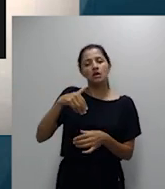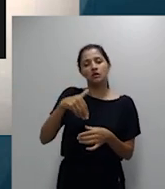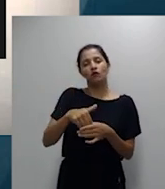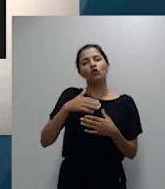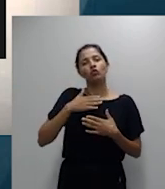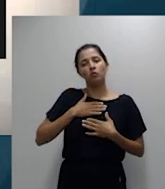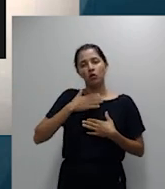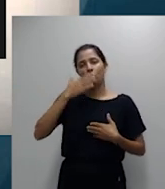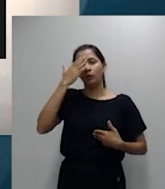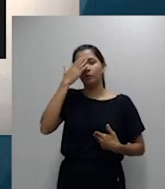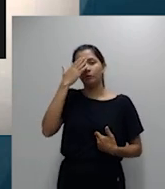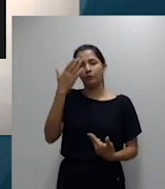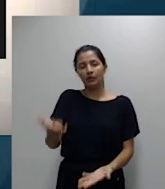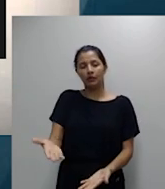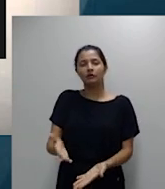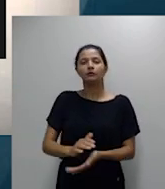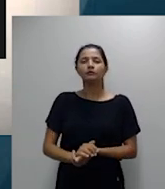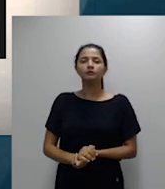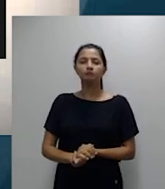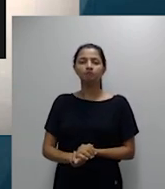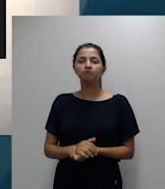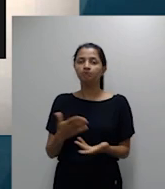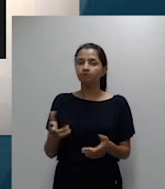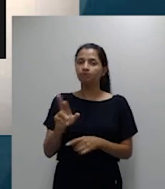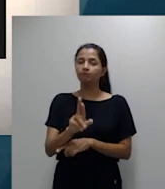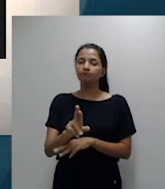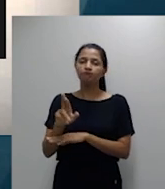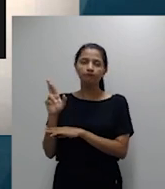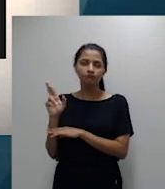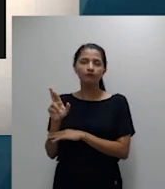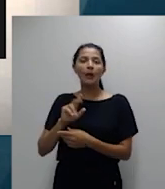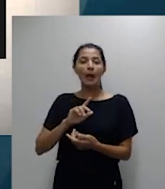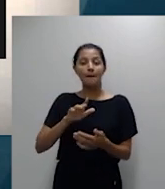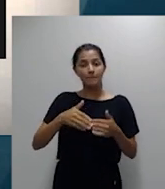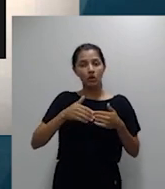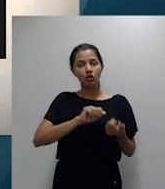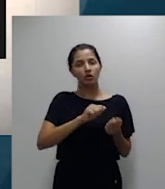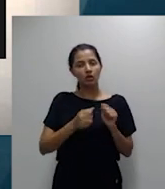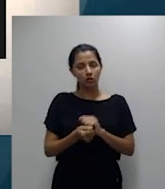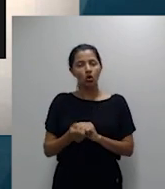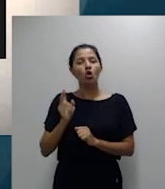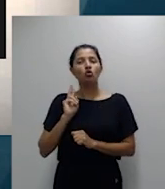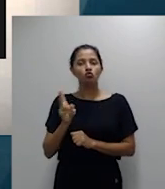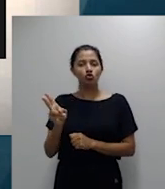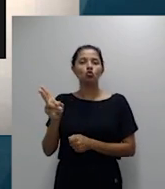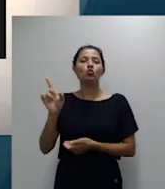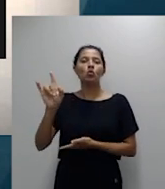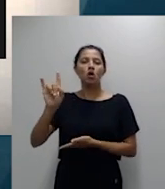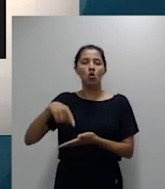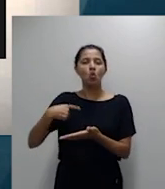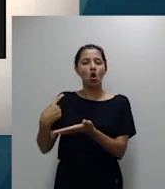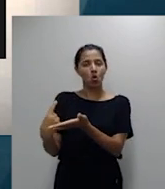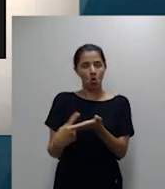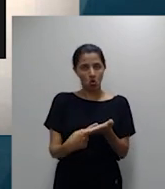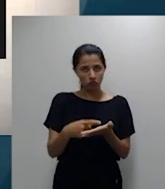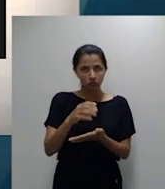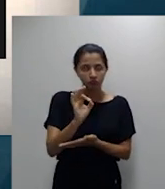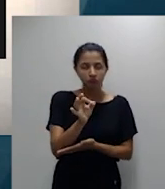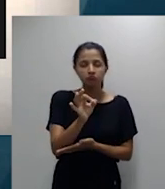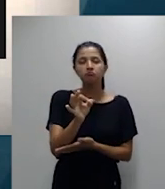obrigado o relator a adequação manter o a porta mesmo e